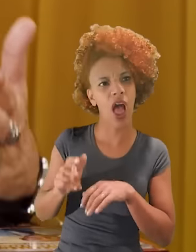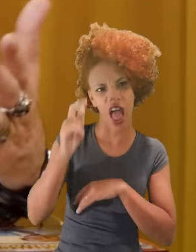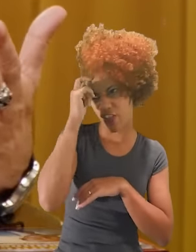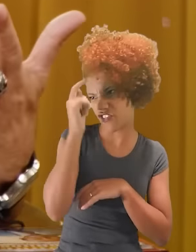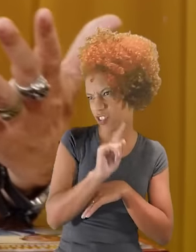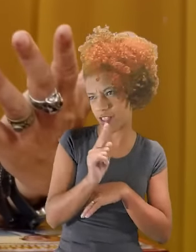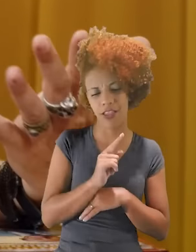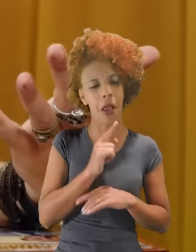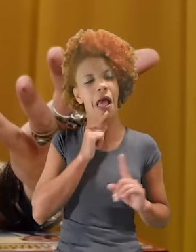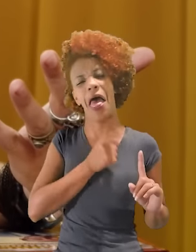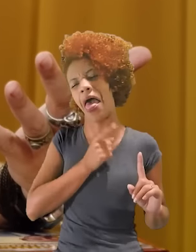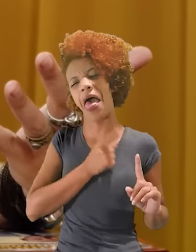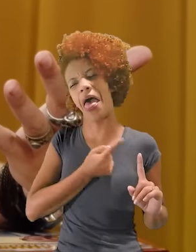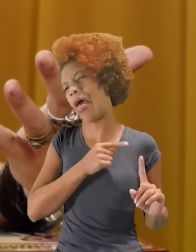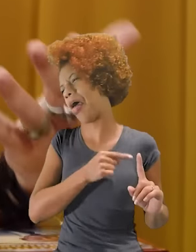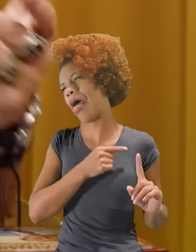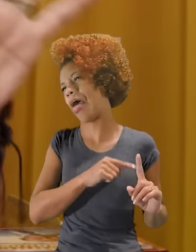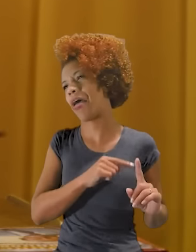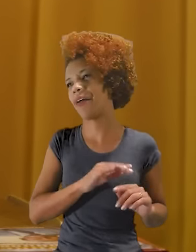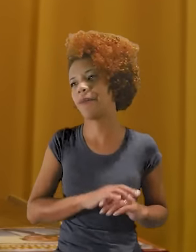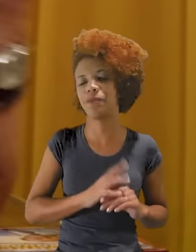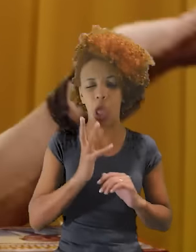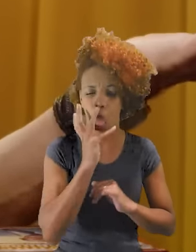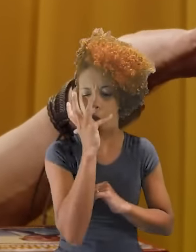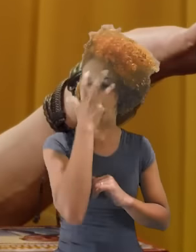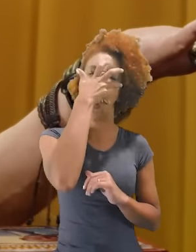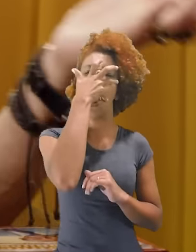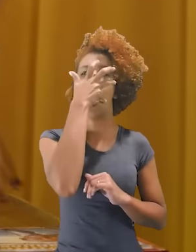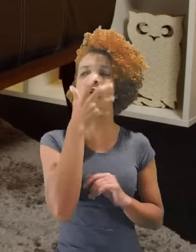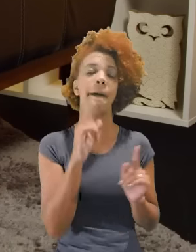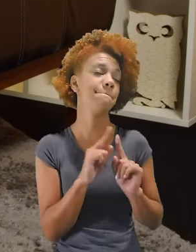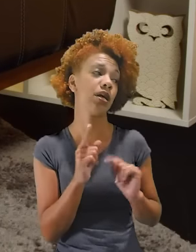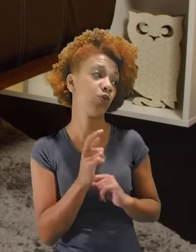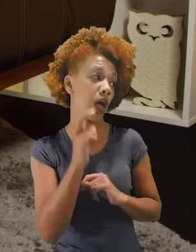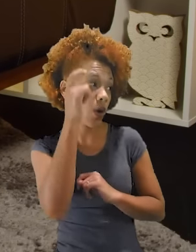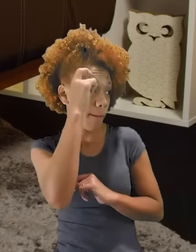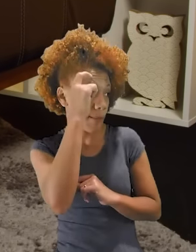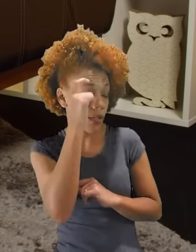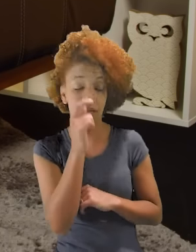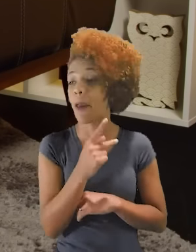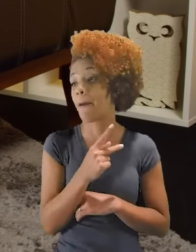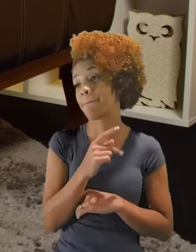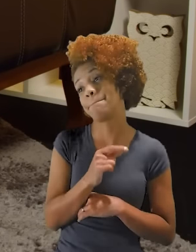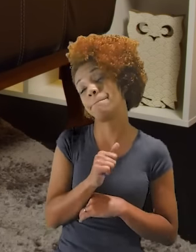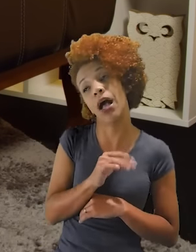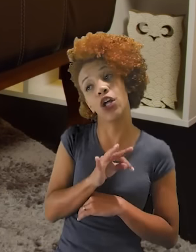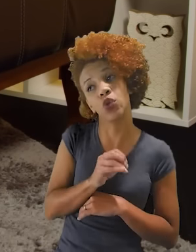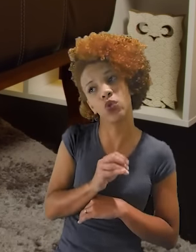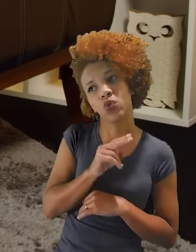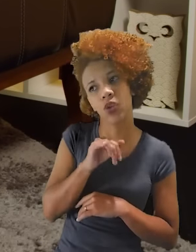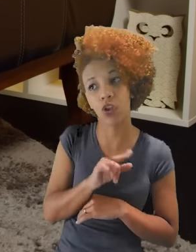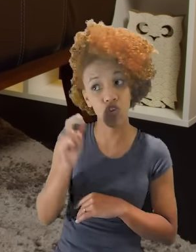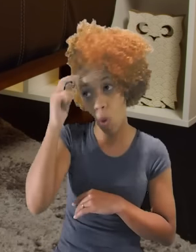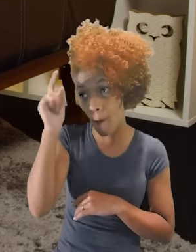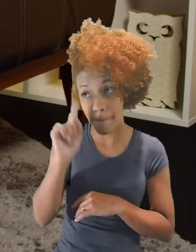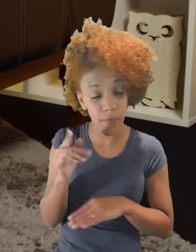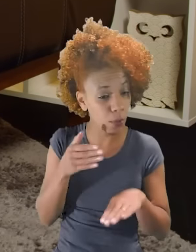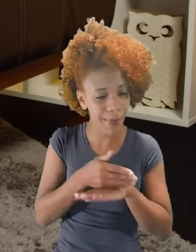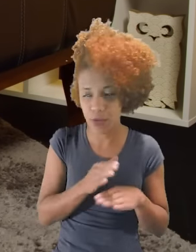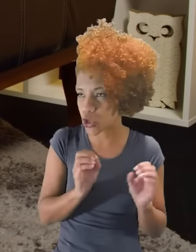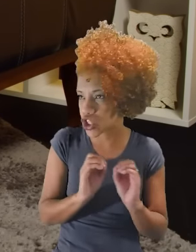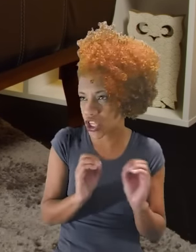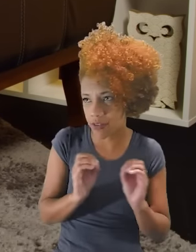Disney não, cara. É escracho mesmo, entendeu? Até a tortada na cara. Mas não era o Mickey que dava. Pato Donald. Não, o Mickey não participou eu de